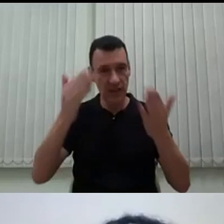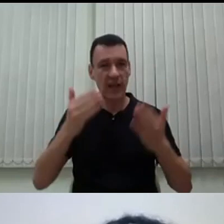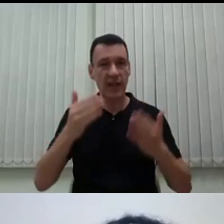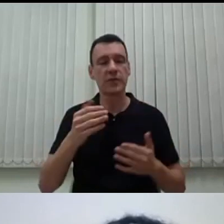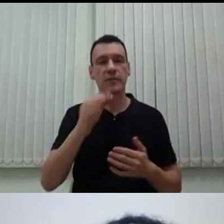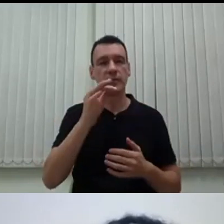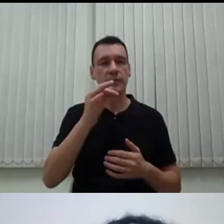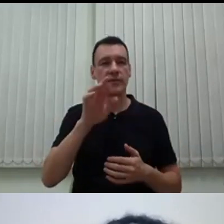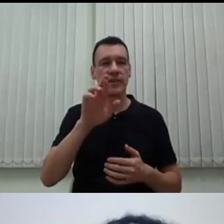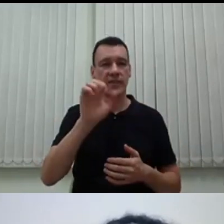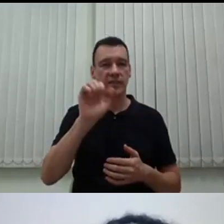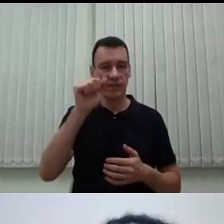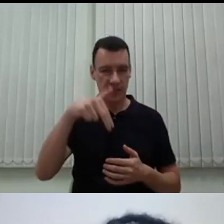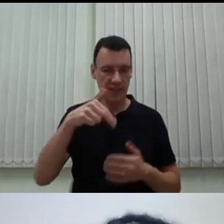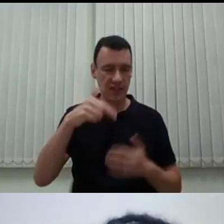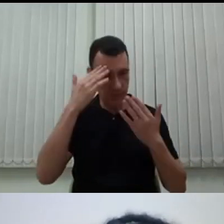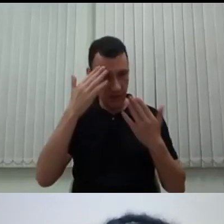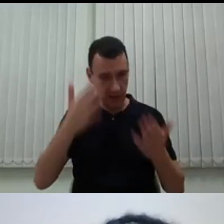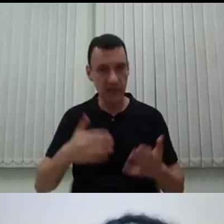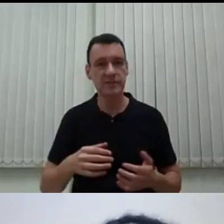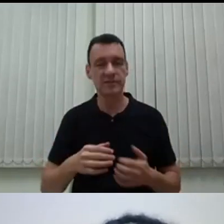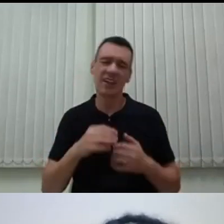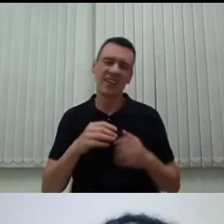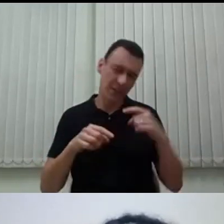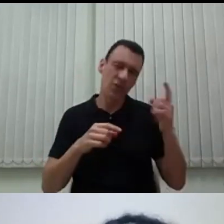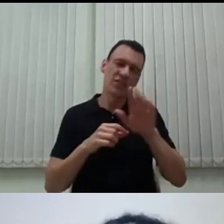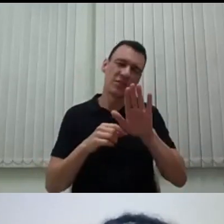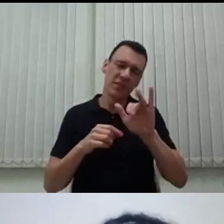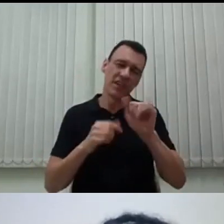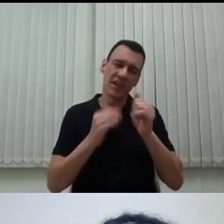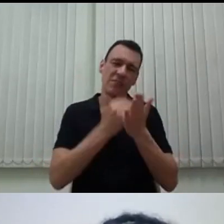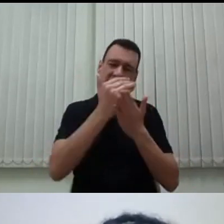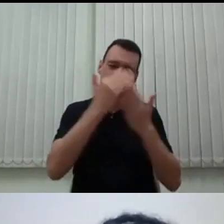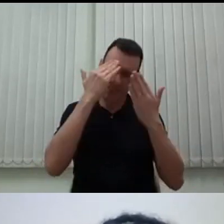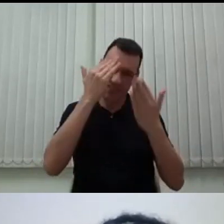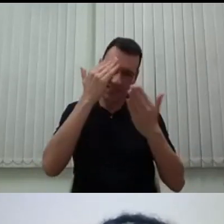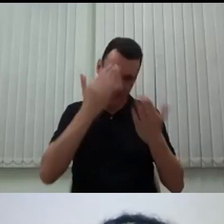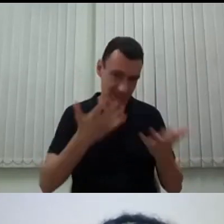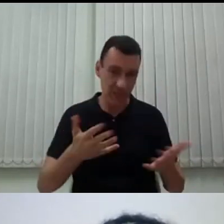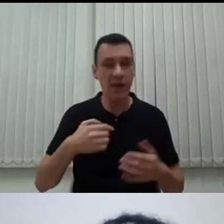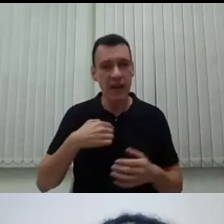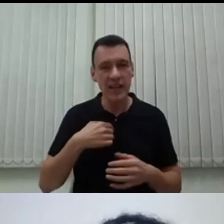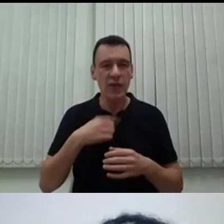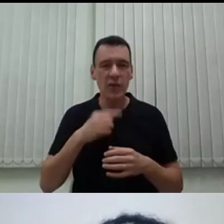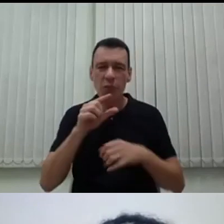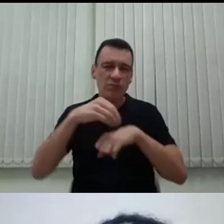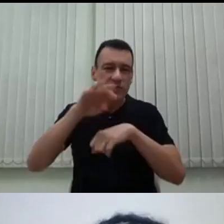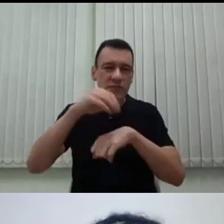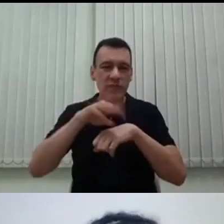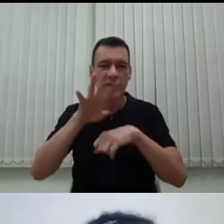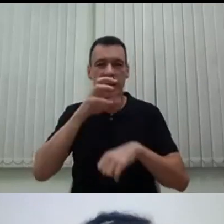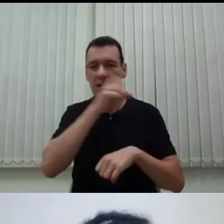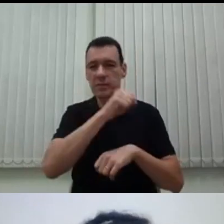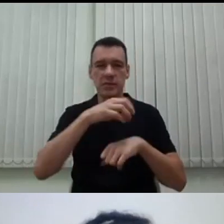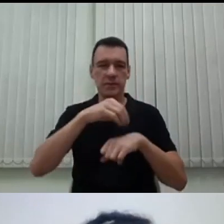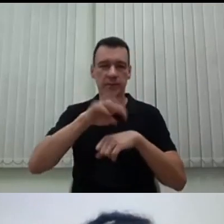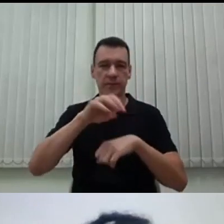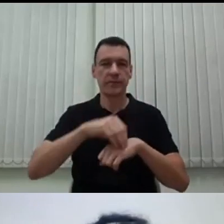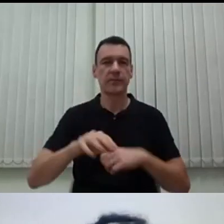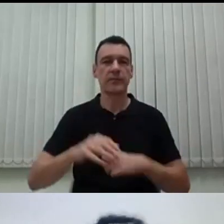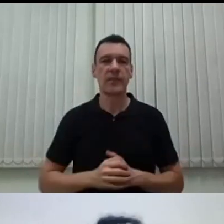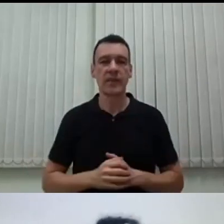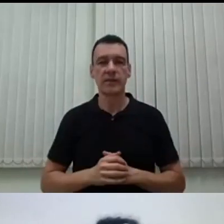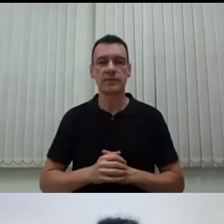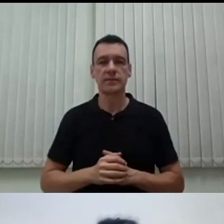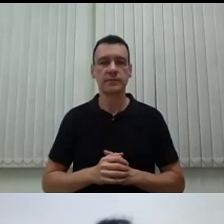Bia vai fazer essa parte mais de agradecimentos, mas eu vou deixar alguns recados aqui para todos vocês que